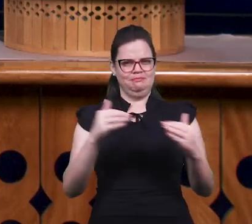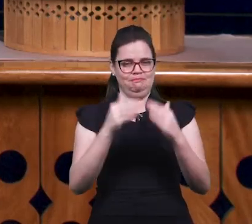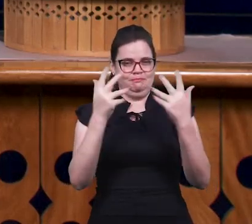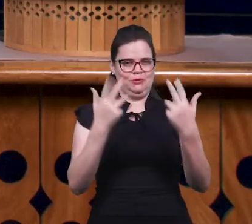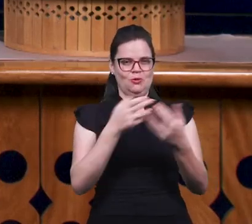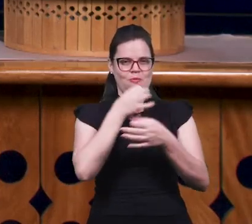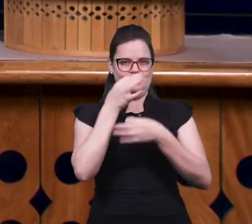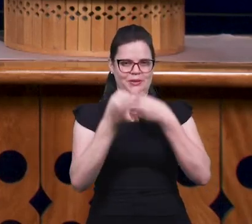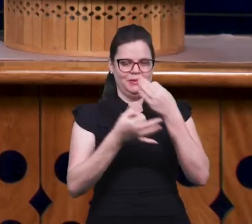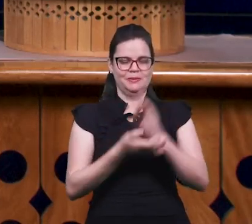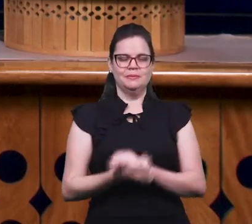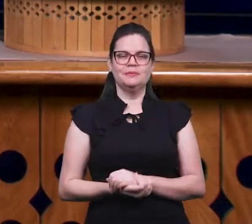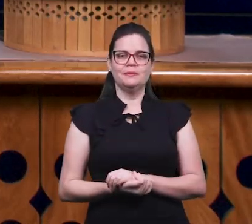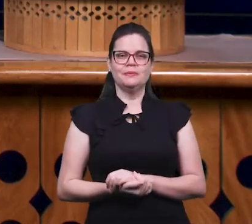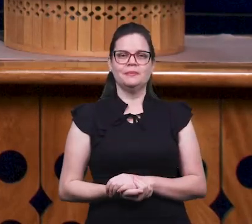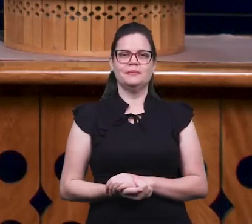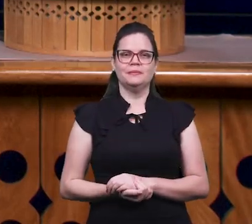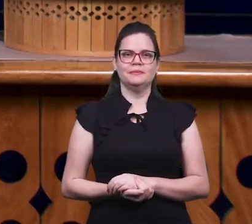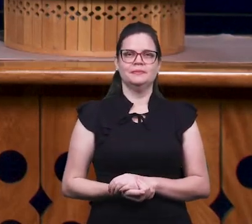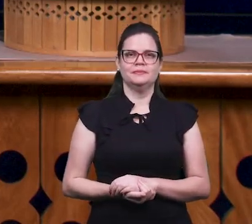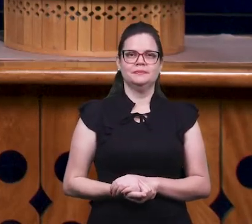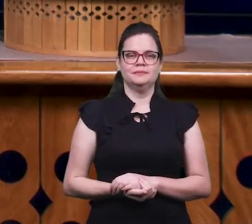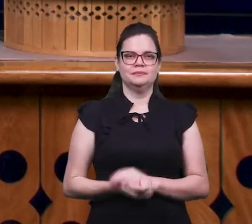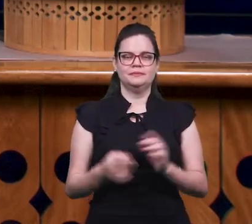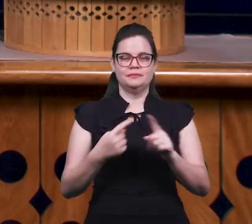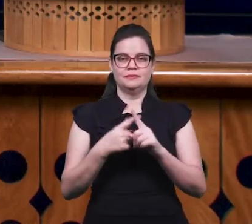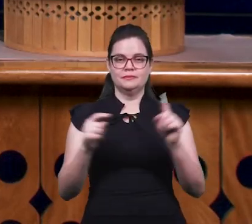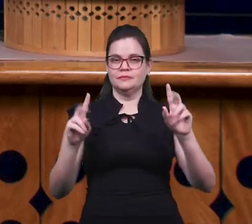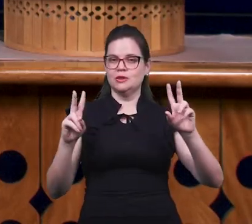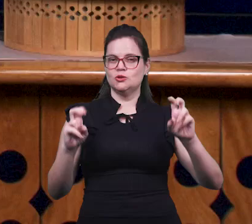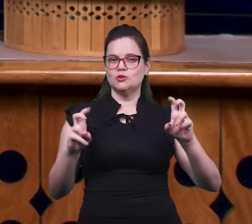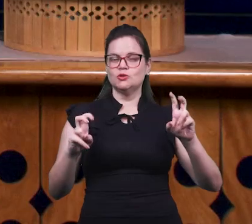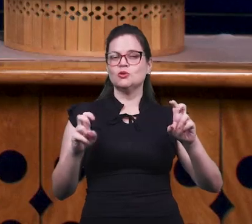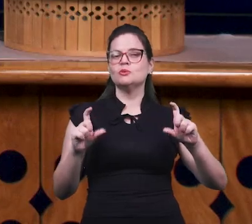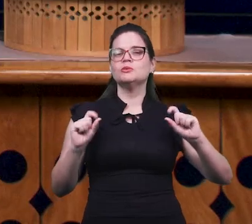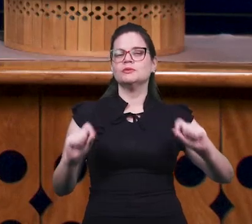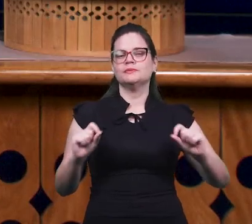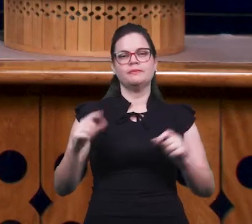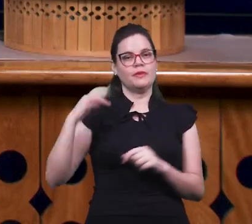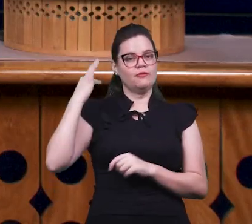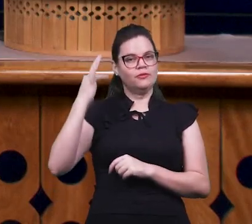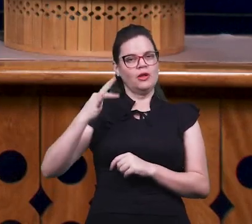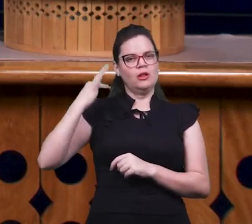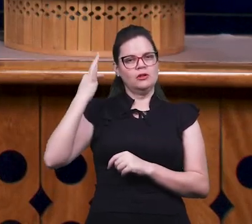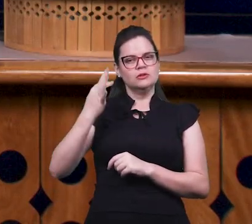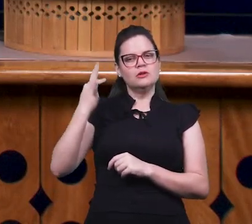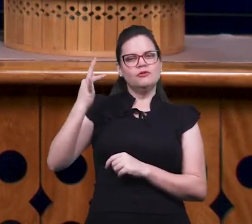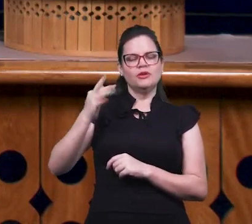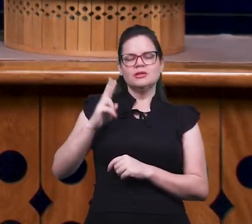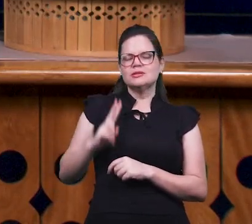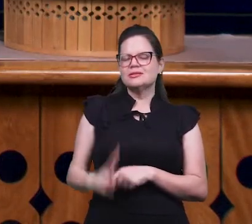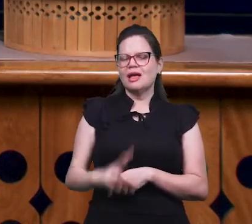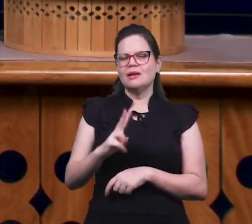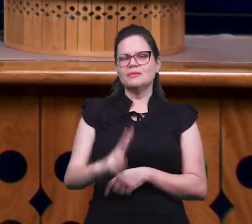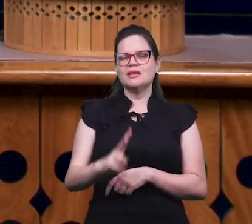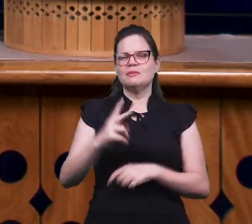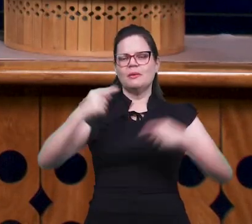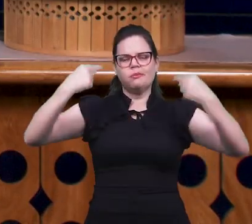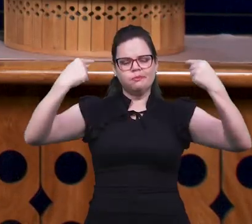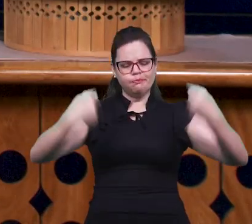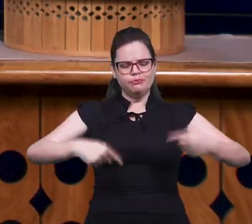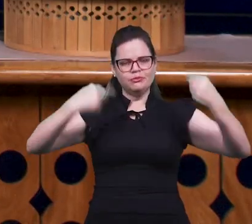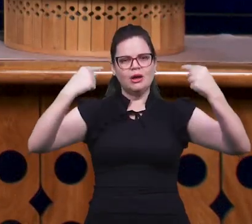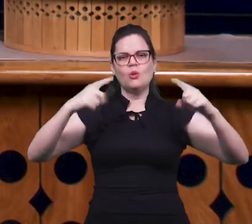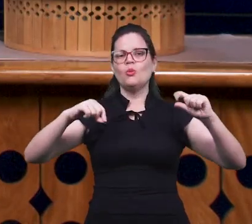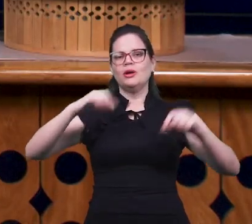que essa questão da filosofia sempre foi um combate com a fé desde o princípio. O apóstolo Paulo já falou sobre